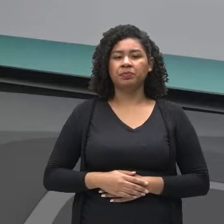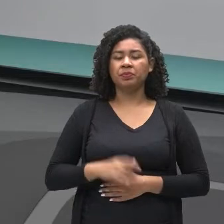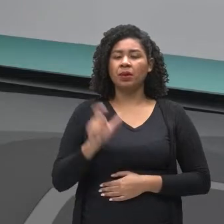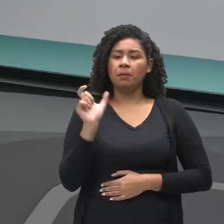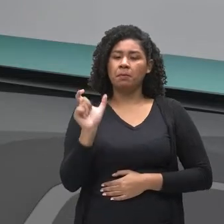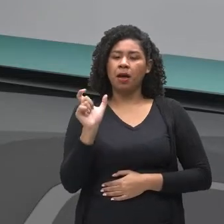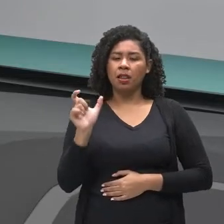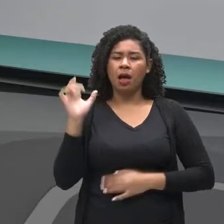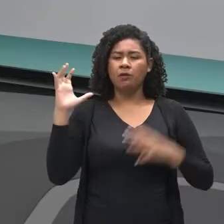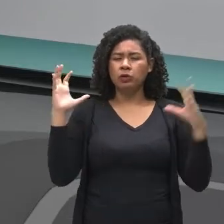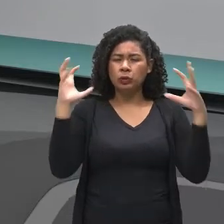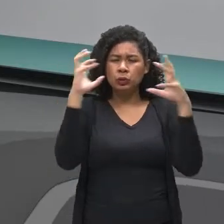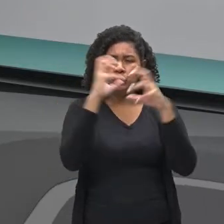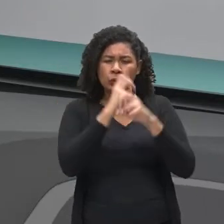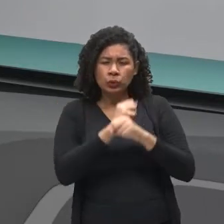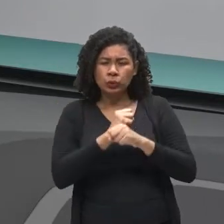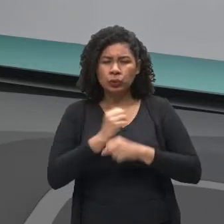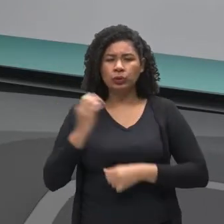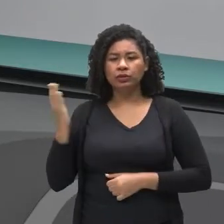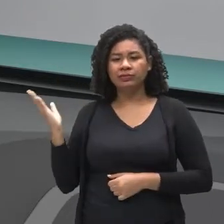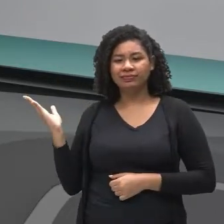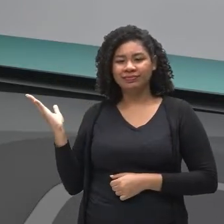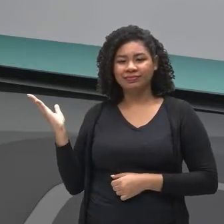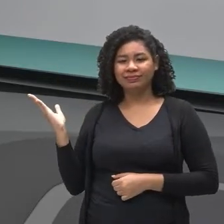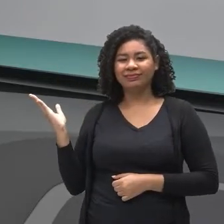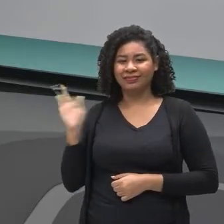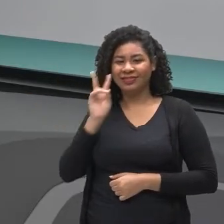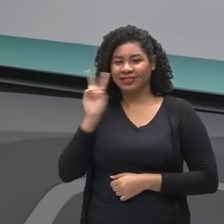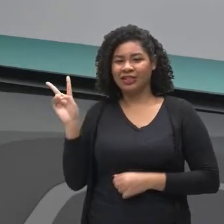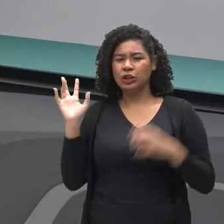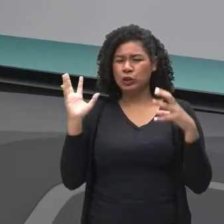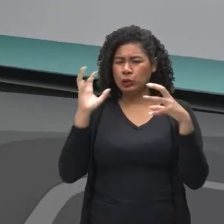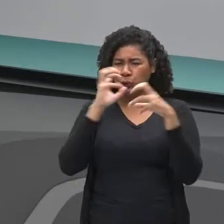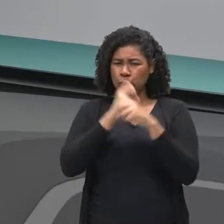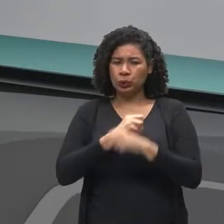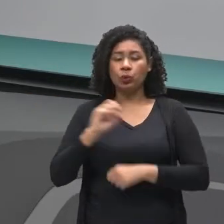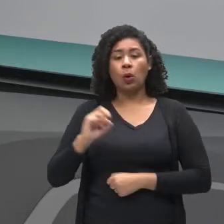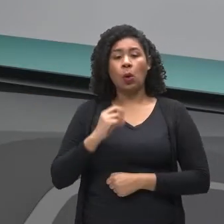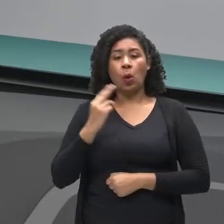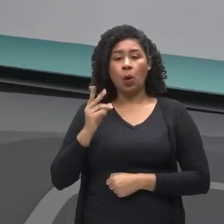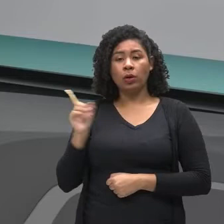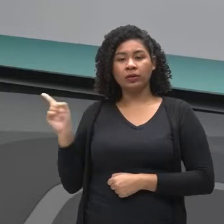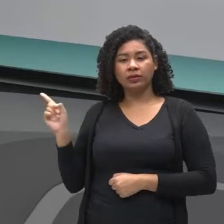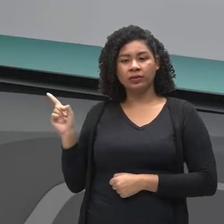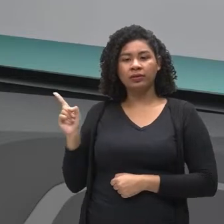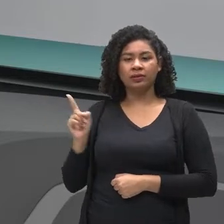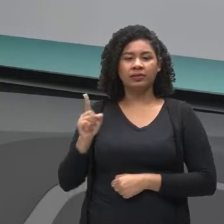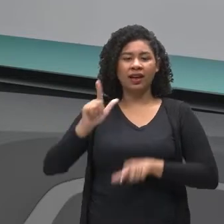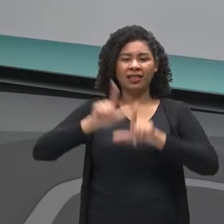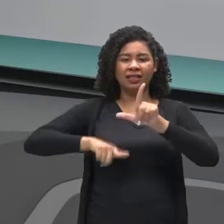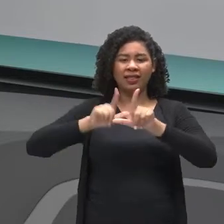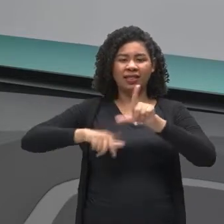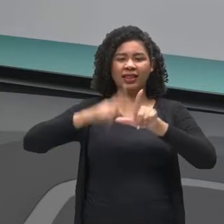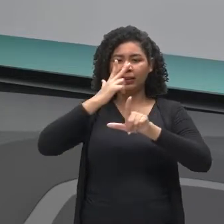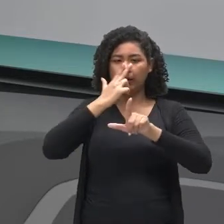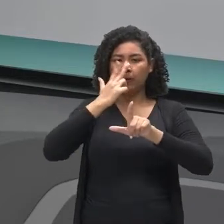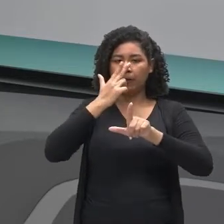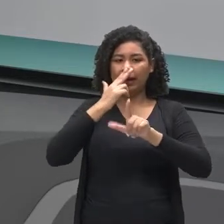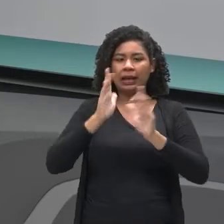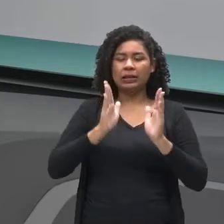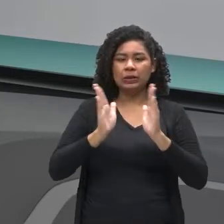né? Em itálico. O negrito é aquele mais escurinho. O itálico é quando a palavra vem mais